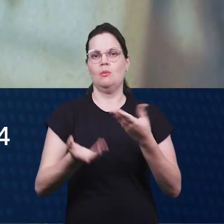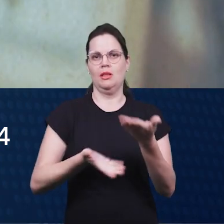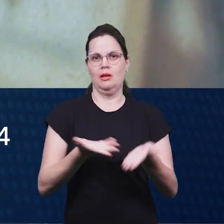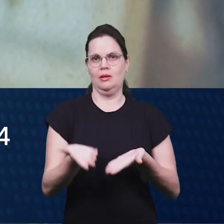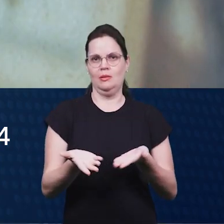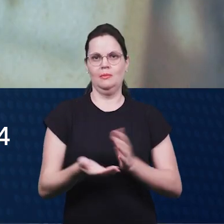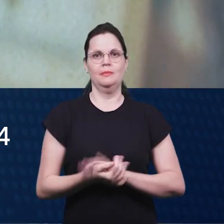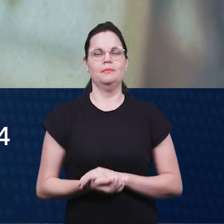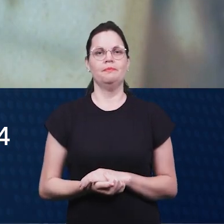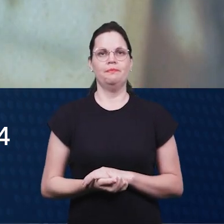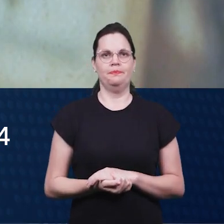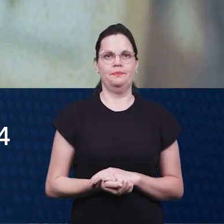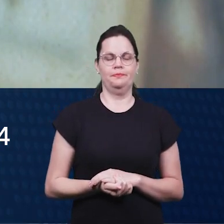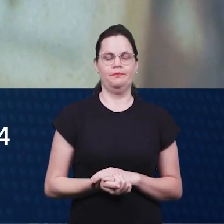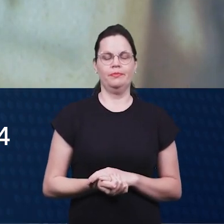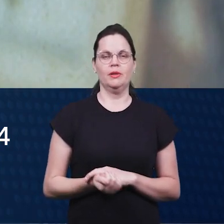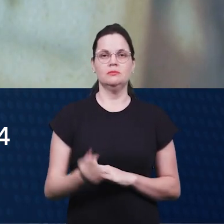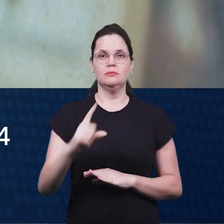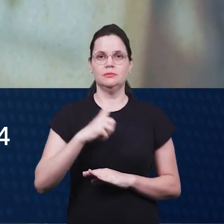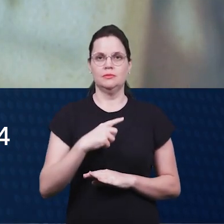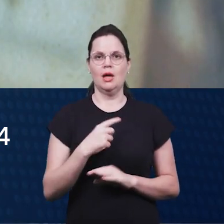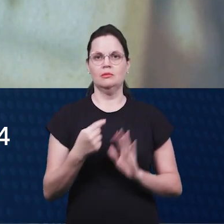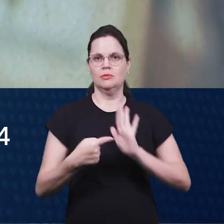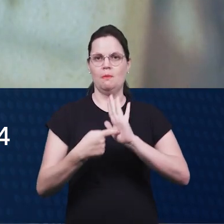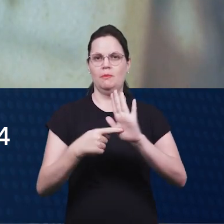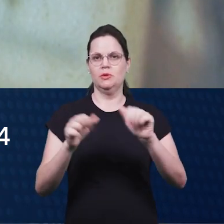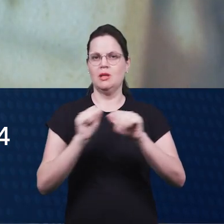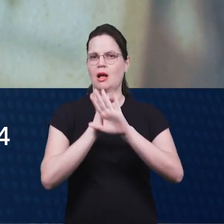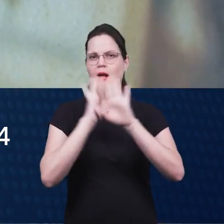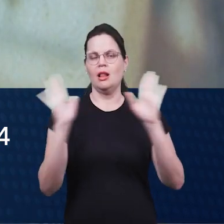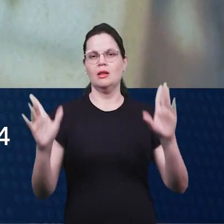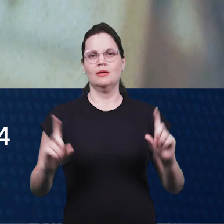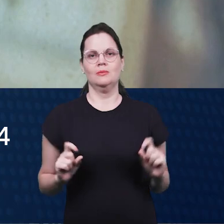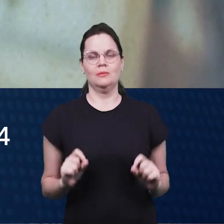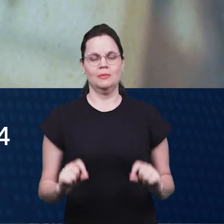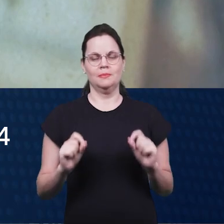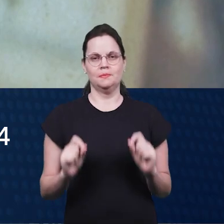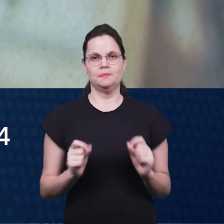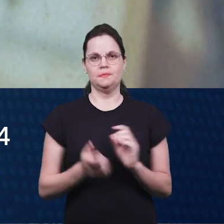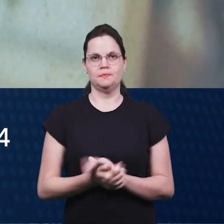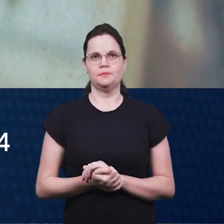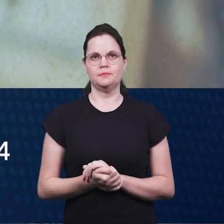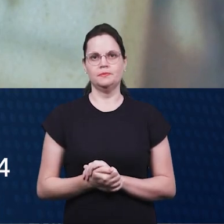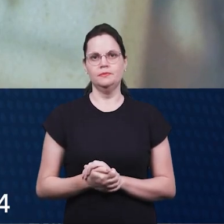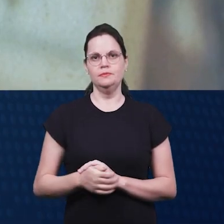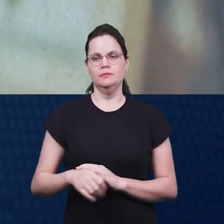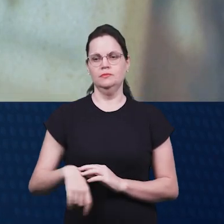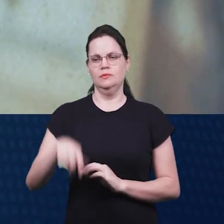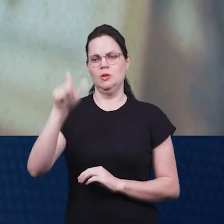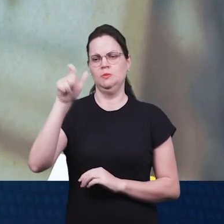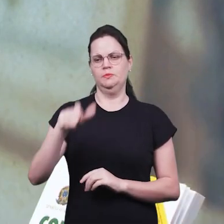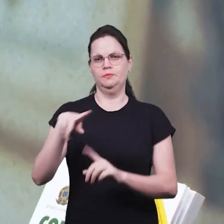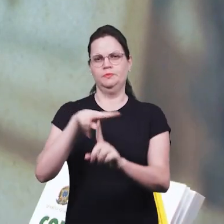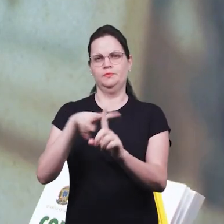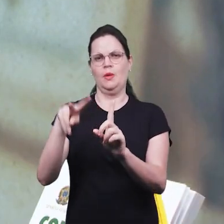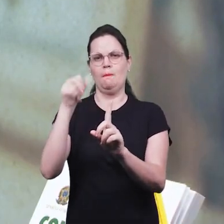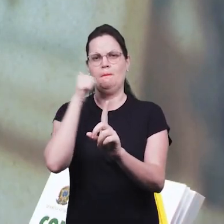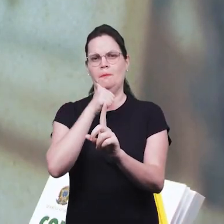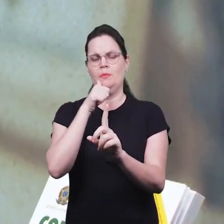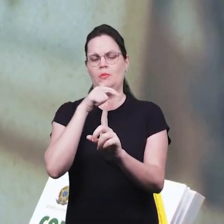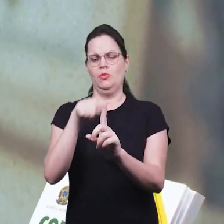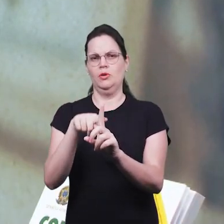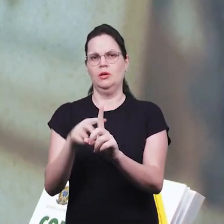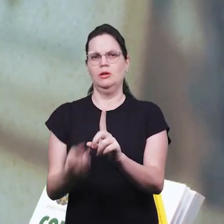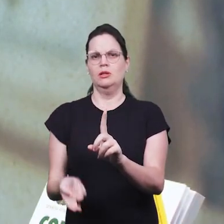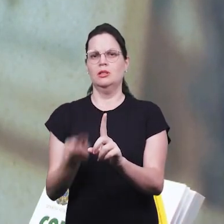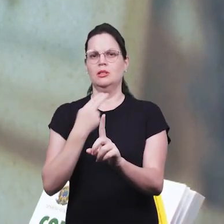Uma coisa que ficou muito bem trabalhada pelo legislador foi que olharam-se para as mulheres trabalhadoras e pensaram, não dá para colocar